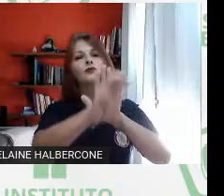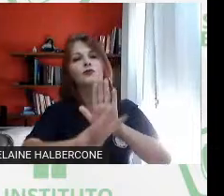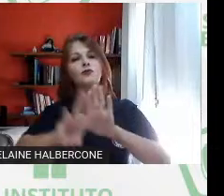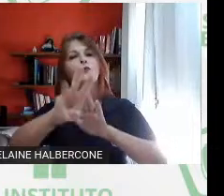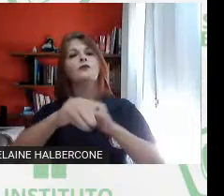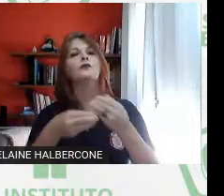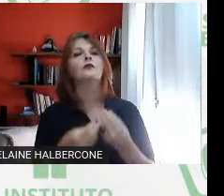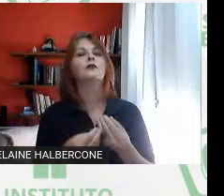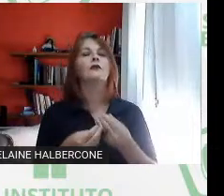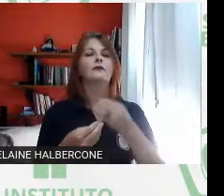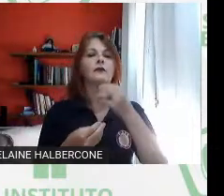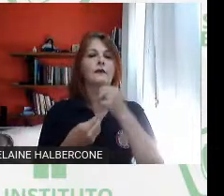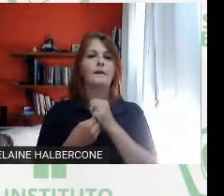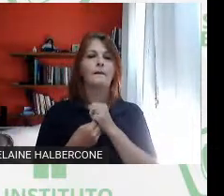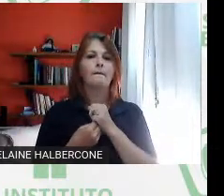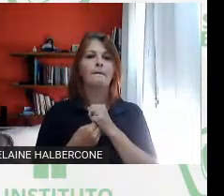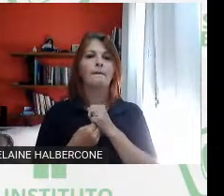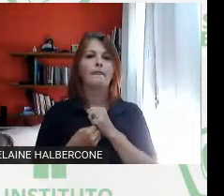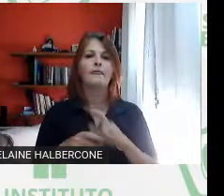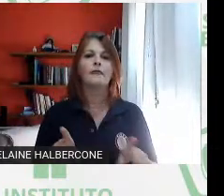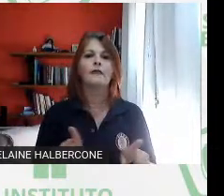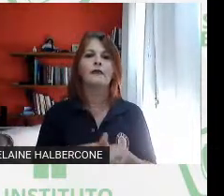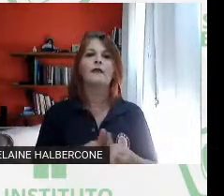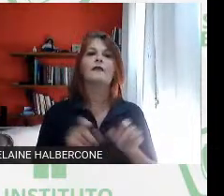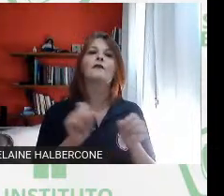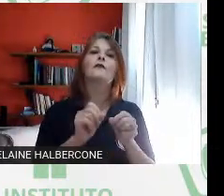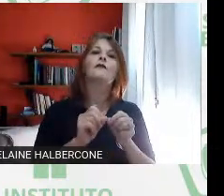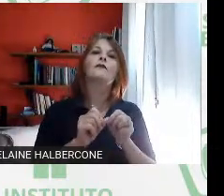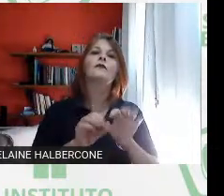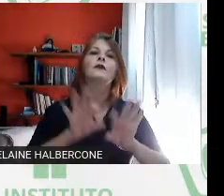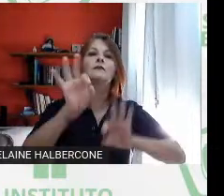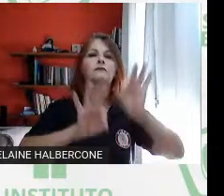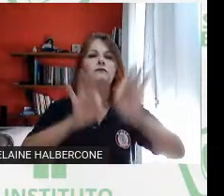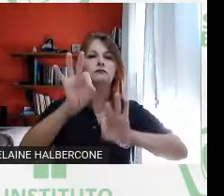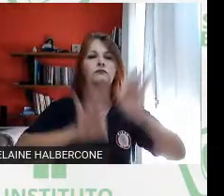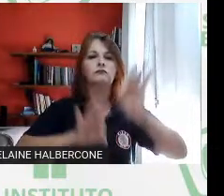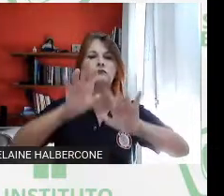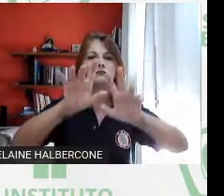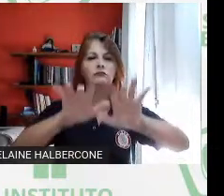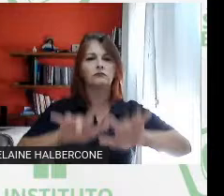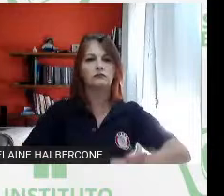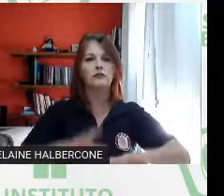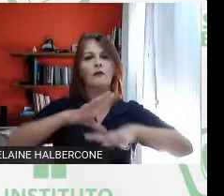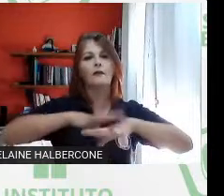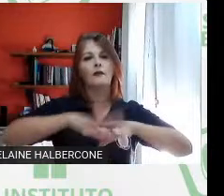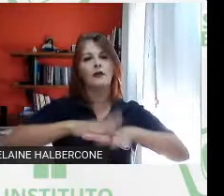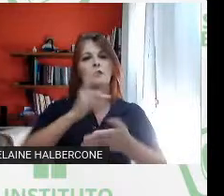software GeoGebra, e realização de operações de função afim nesse mesmo software.